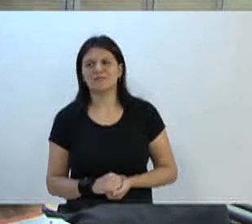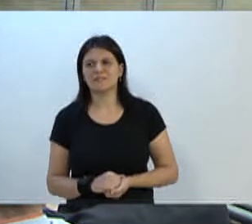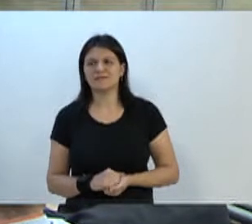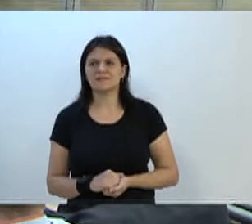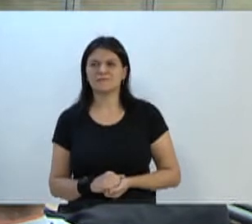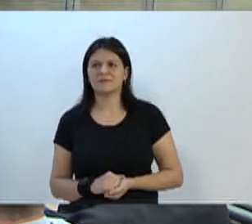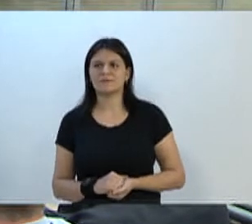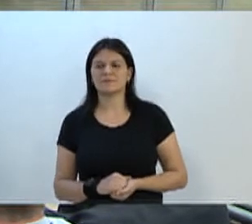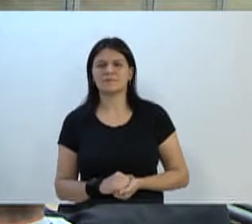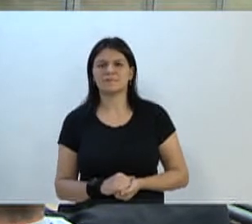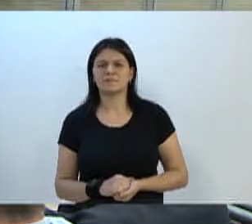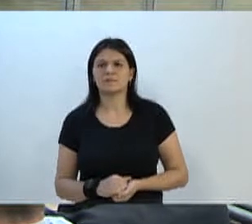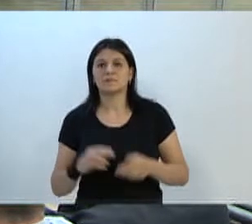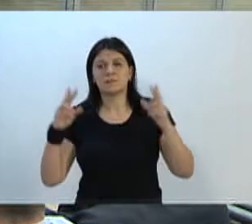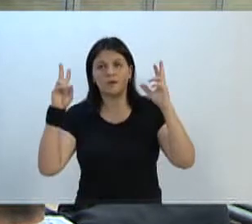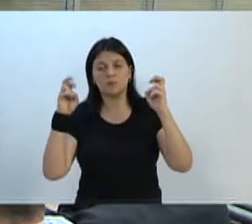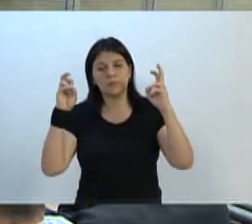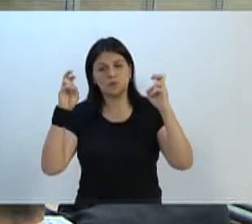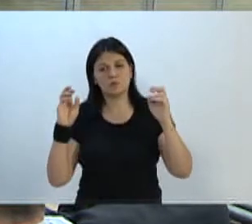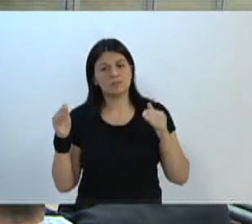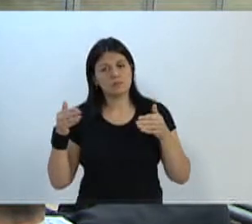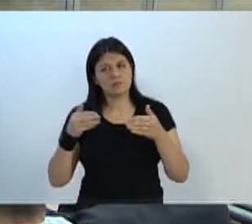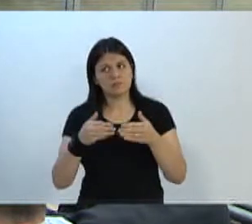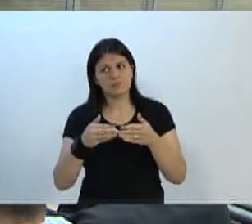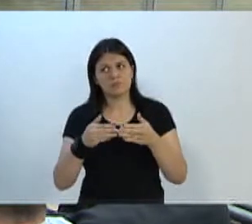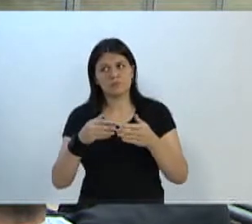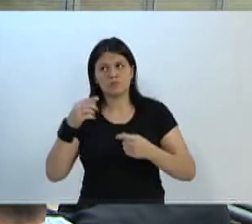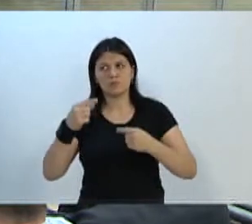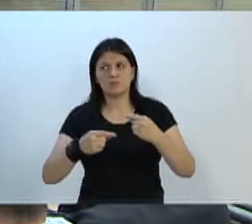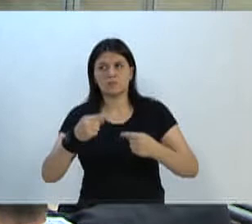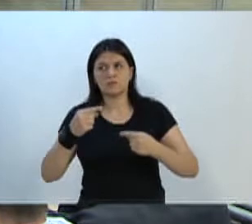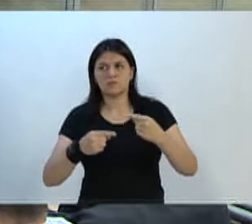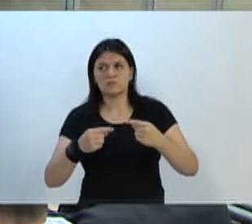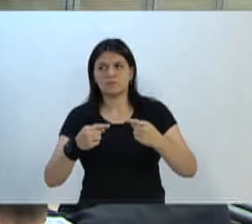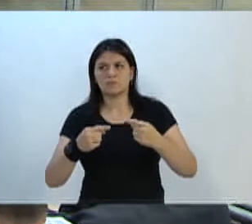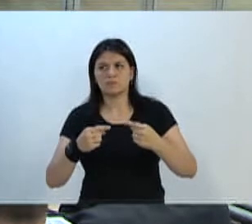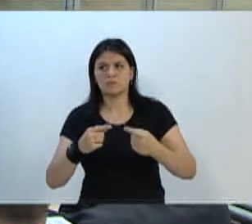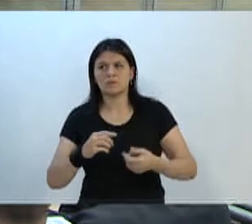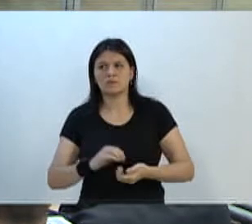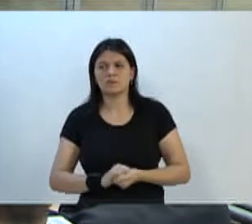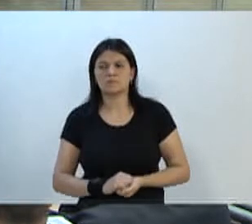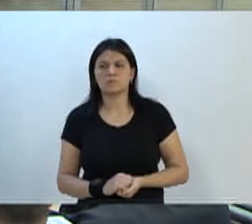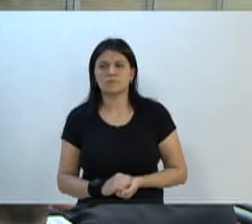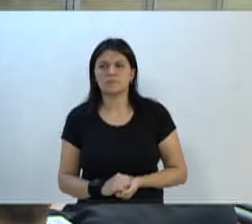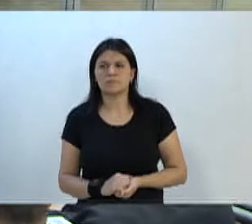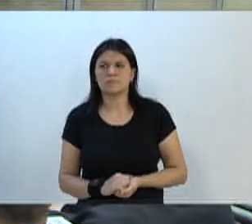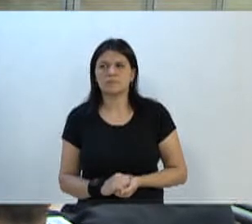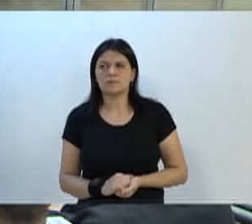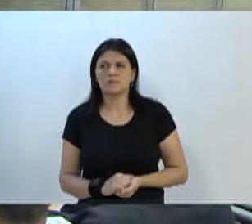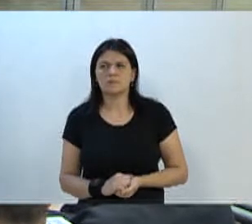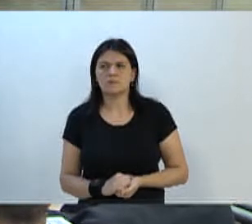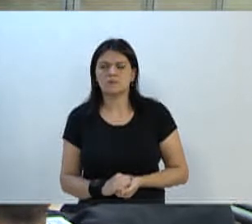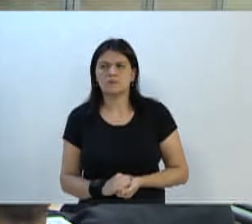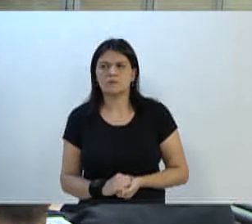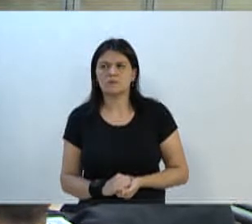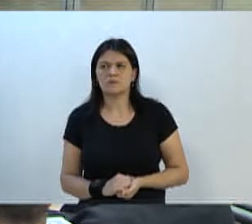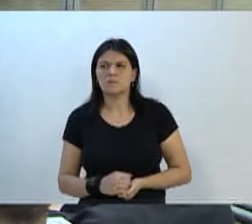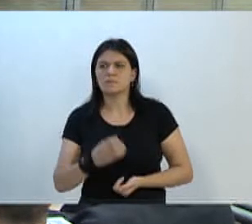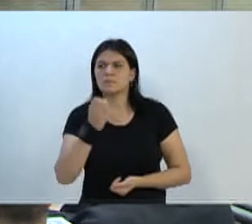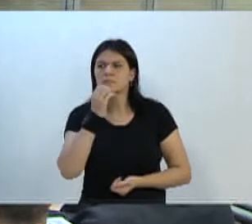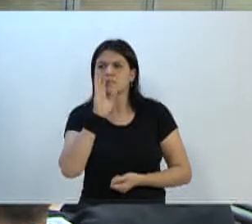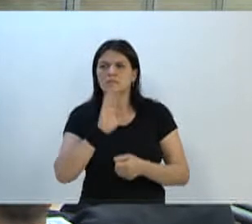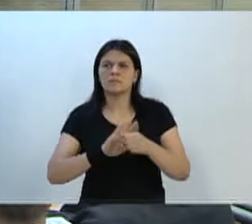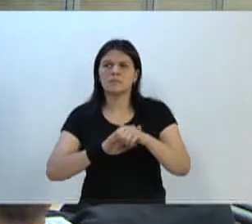de preferência que o assunto seja pertinente aquele que nós estamos debatendo né para os que vierem aqui por favor boa noite